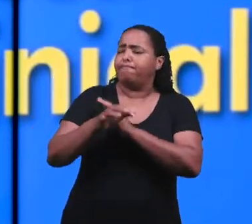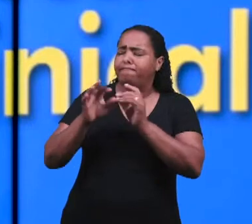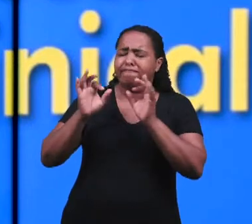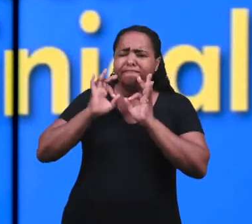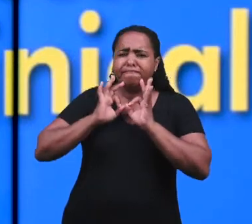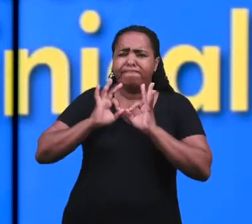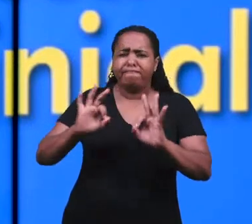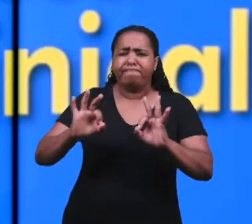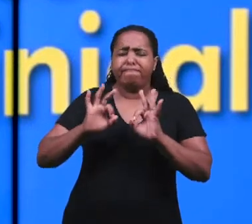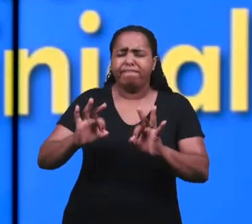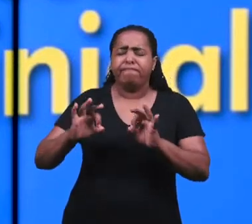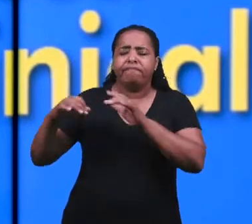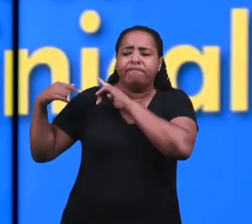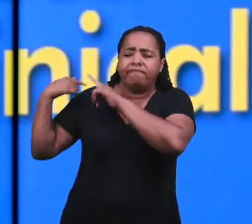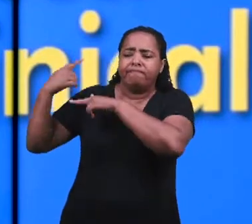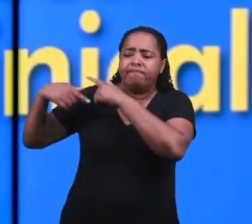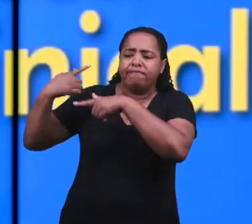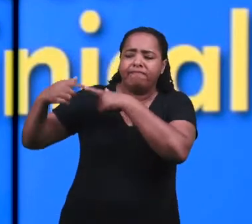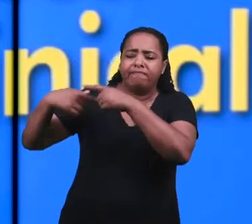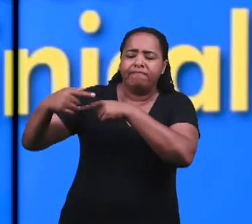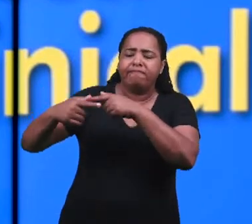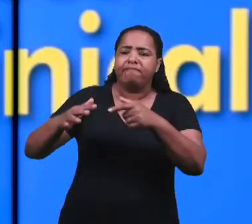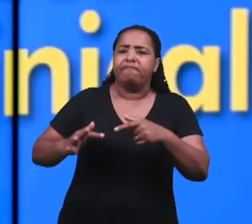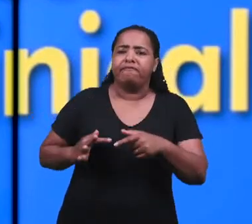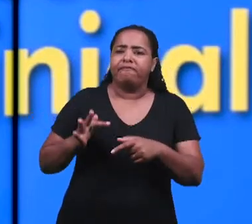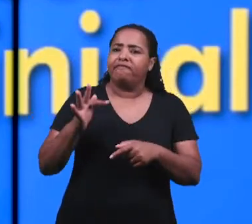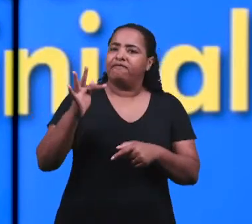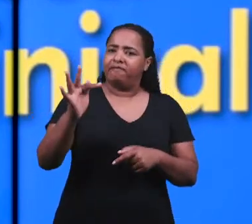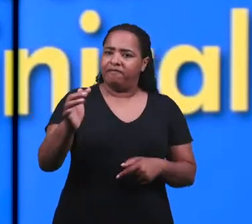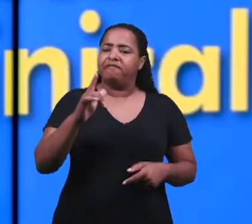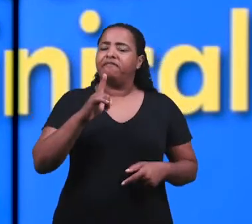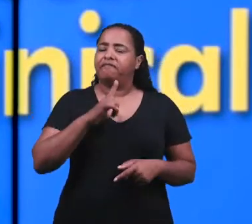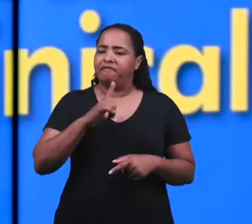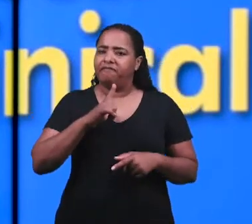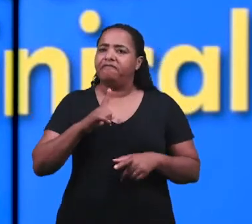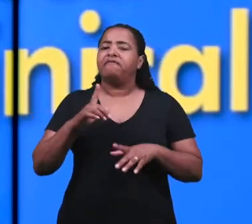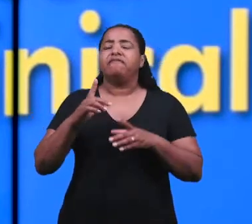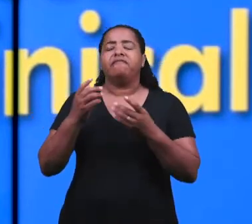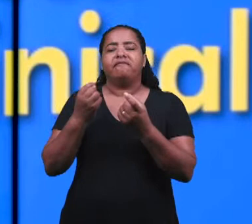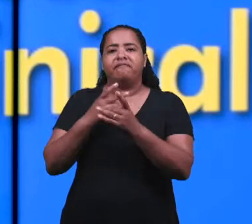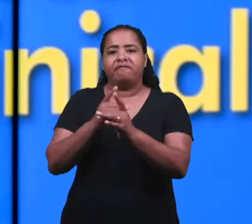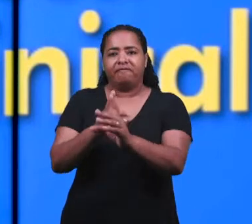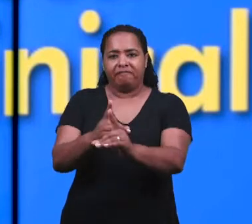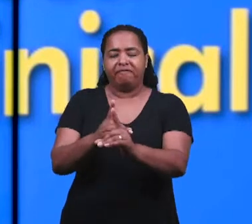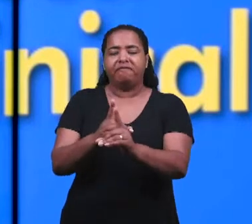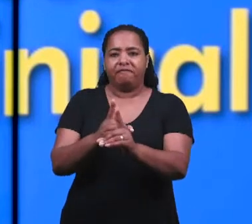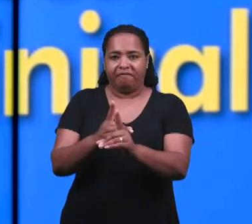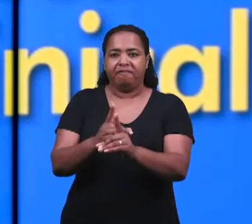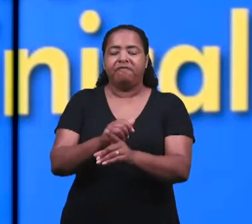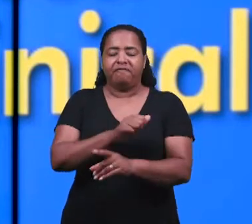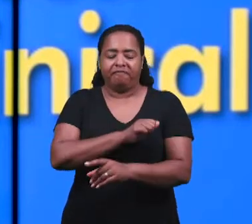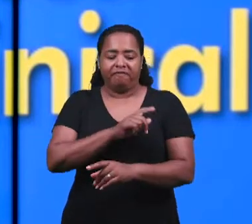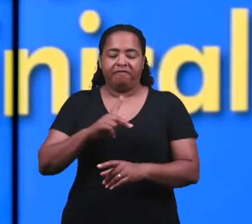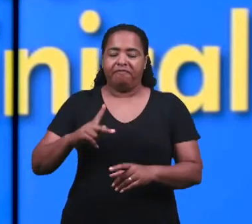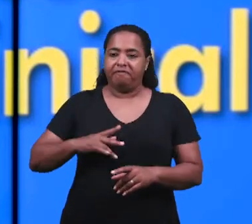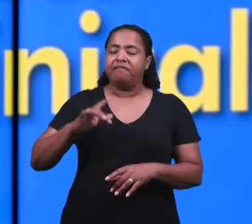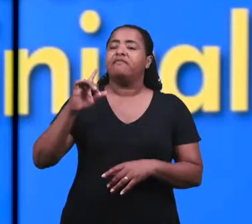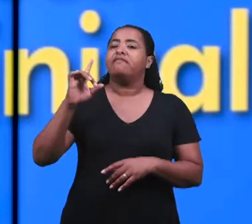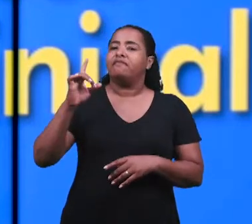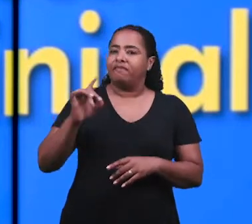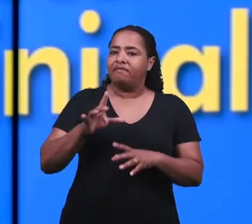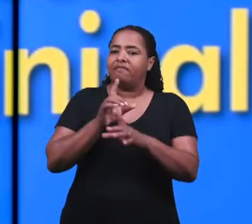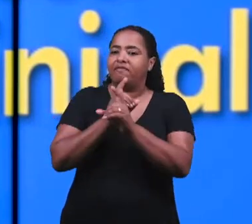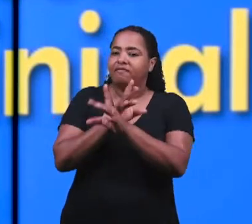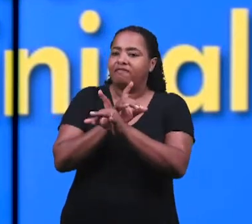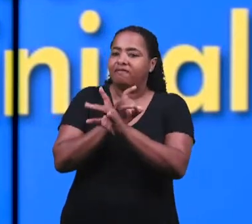notável sobre aquilo que as gerações futuras iriam receber, que era a doutrina dos apóstolos. E é essa doutrina